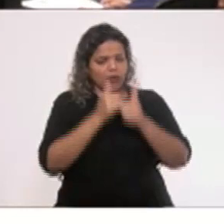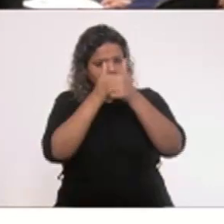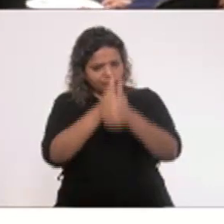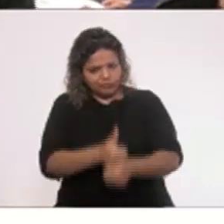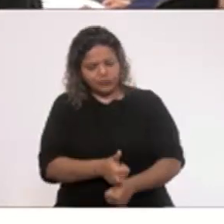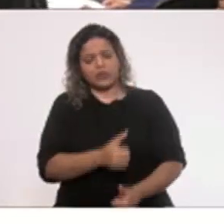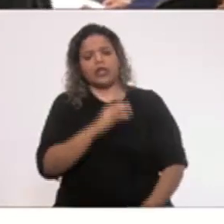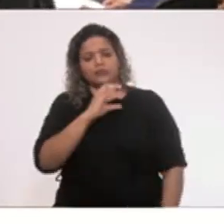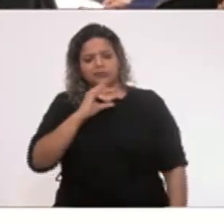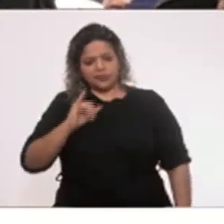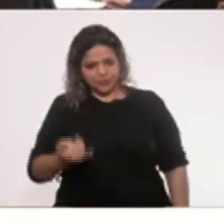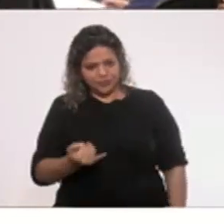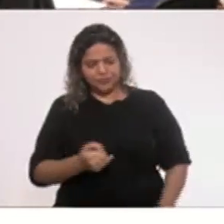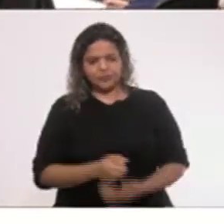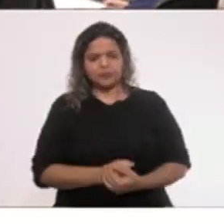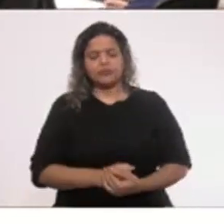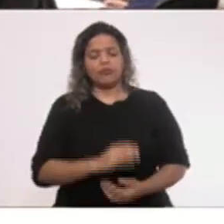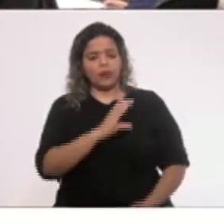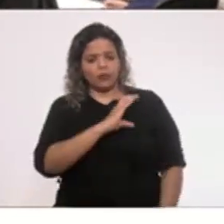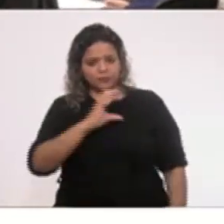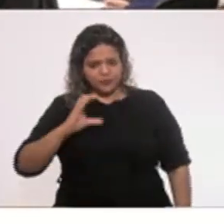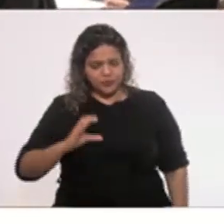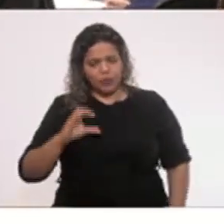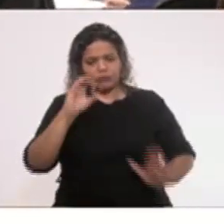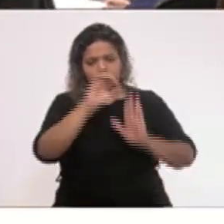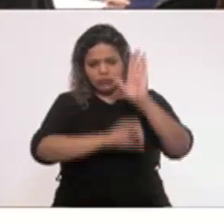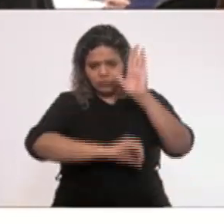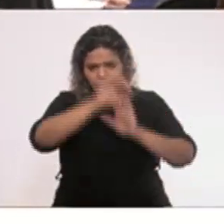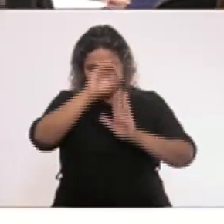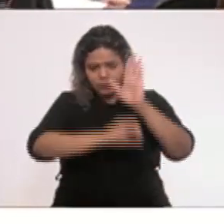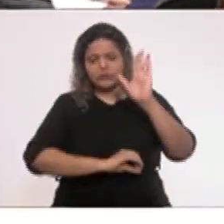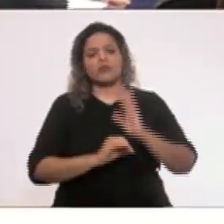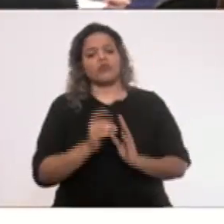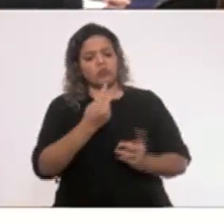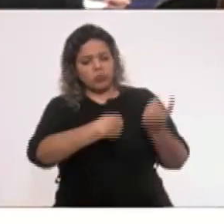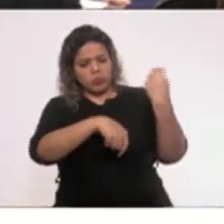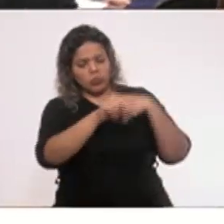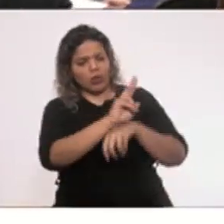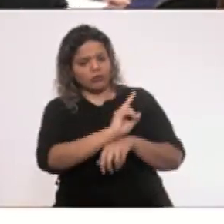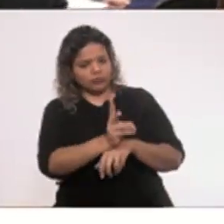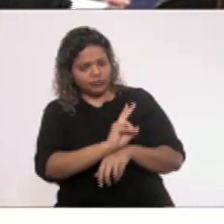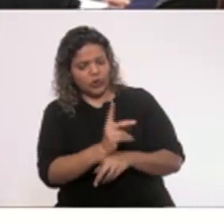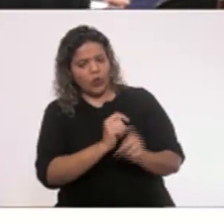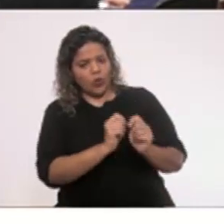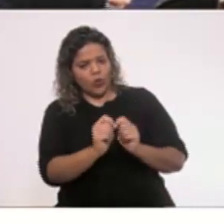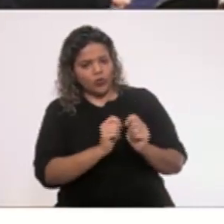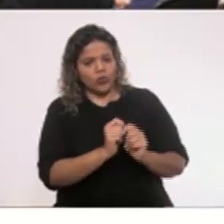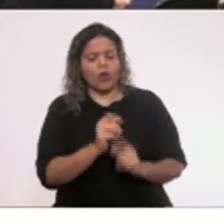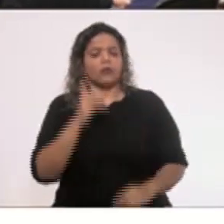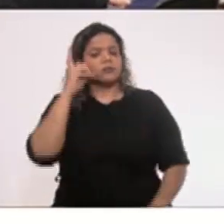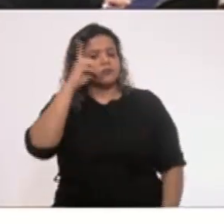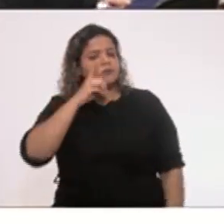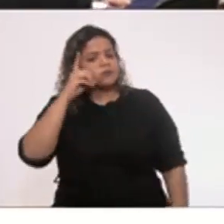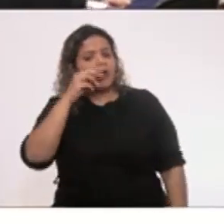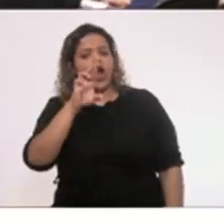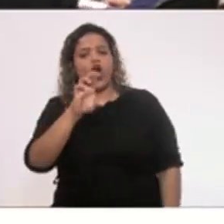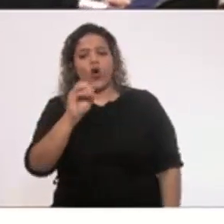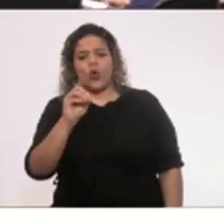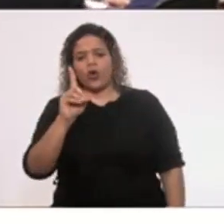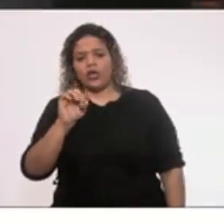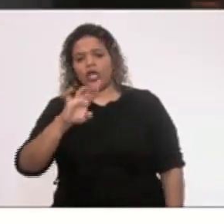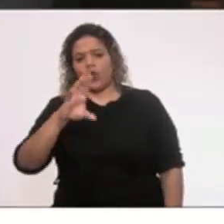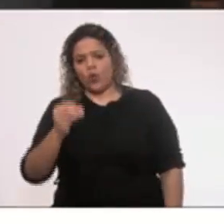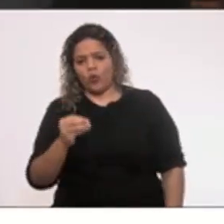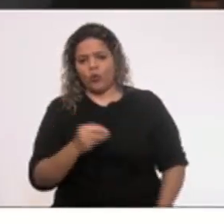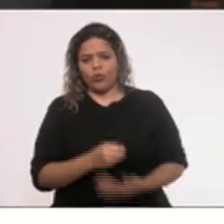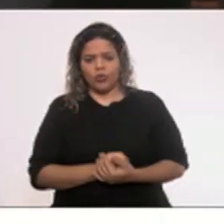Acompanha a CCJ. Pela Comissão de Orçamento, Finanças, Fiscalização Financeira e Controle, deputado Rodrigo Amorim.